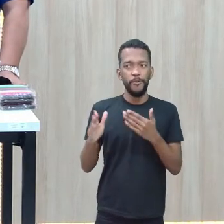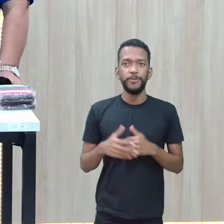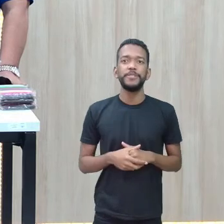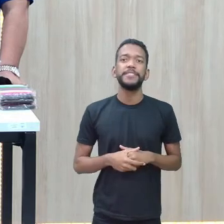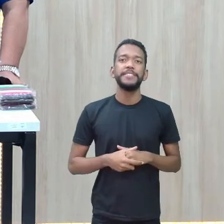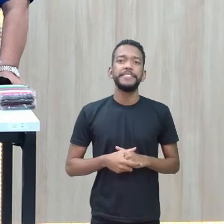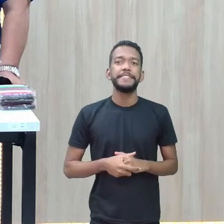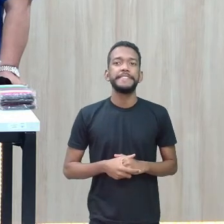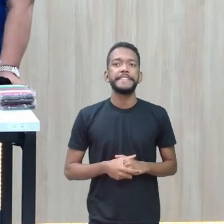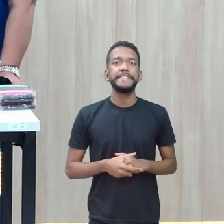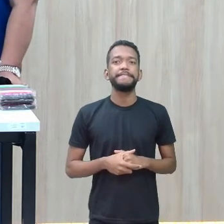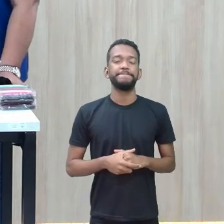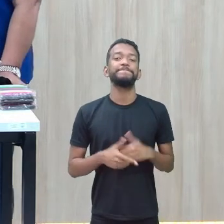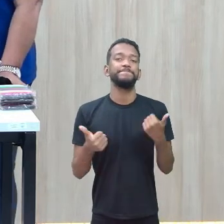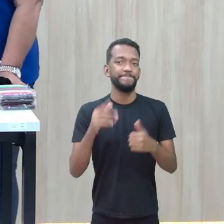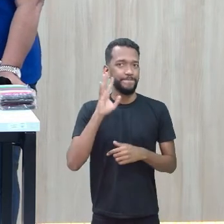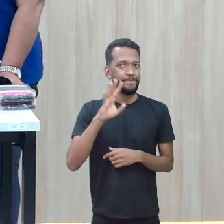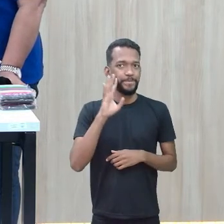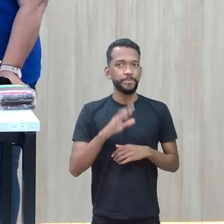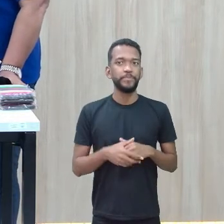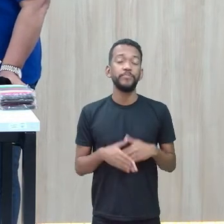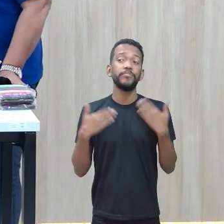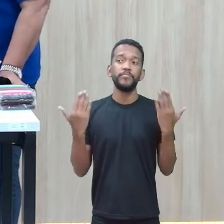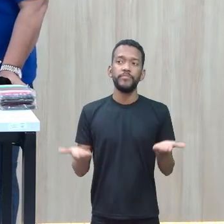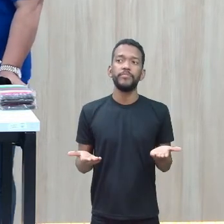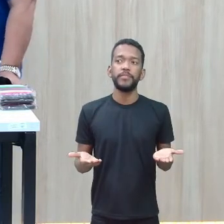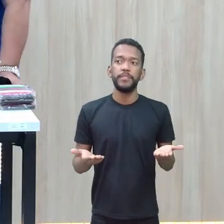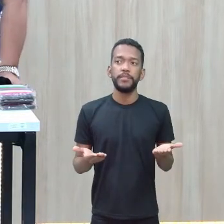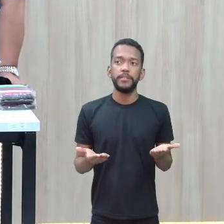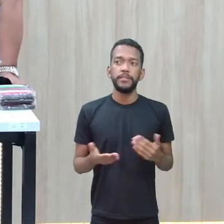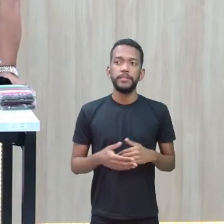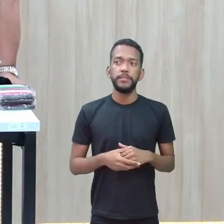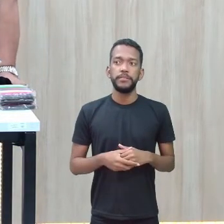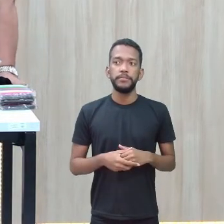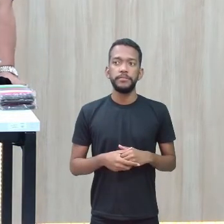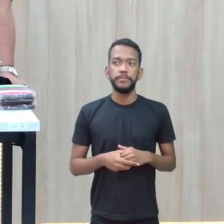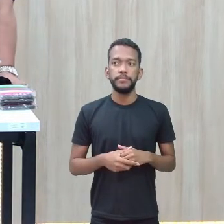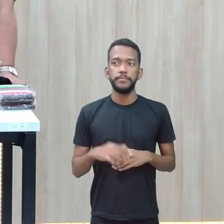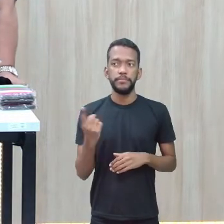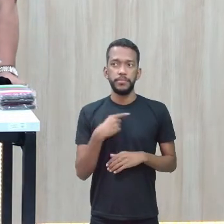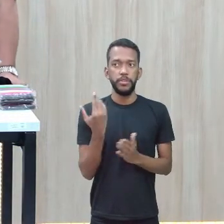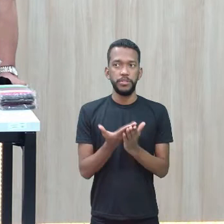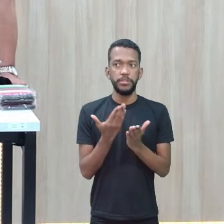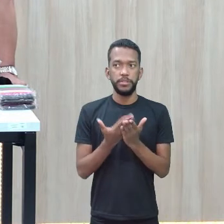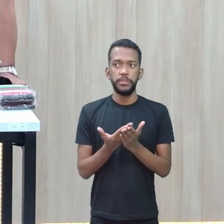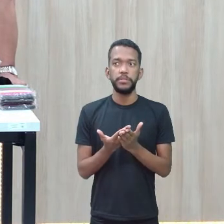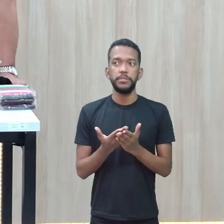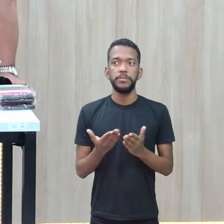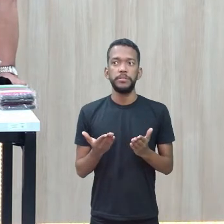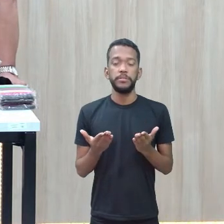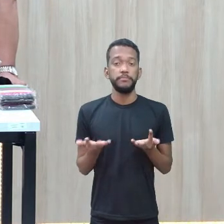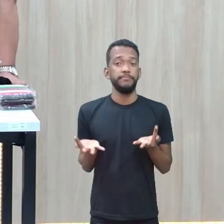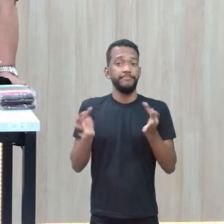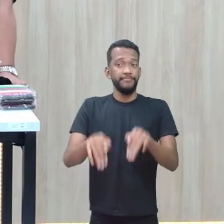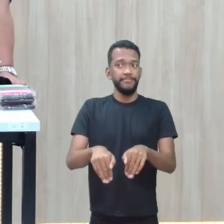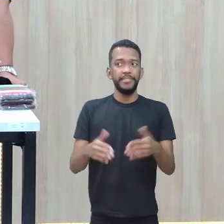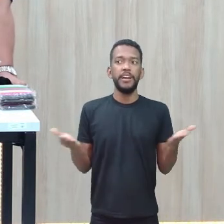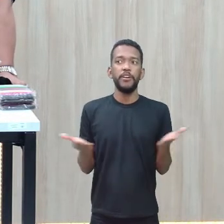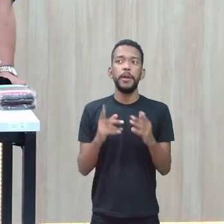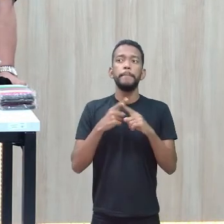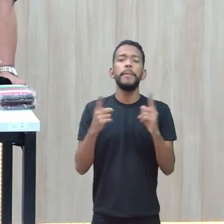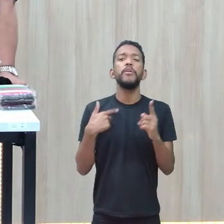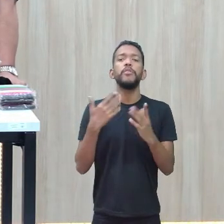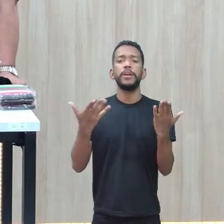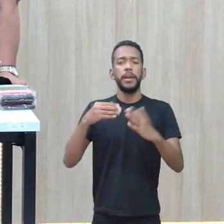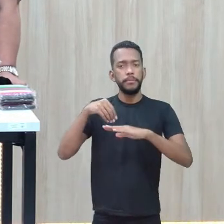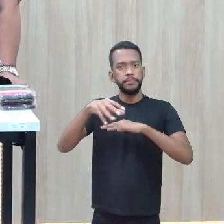dessas atividades. Legal, né, pessoal? Então, gente, a nossa aula ela está encerrando, mas eu já quero